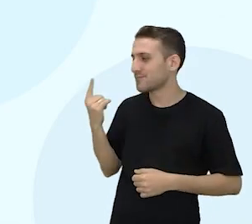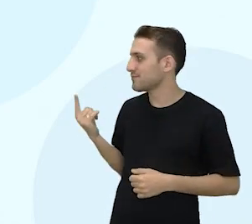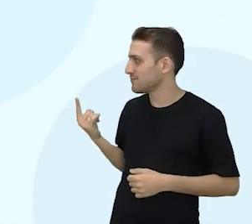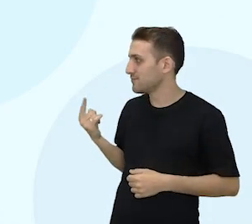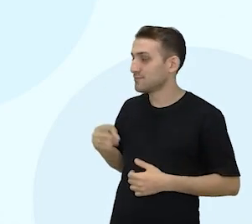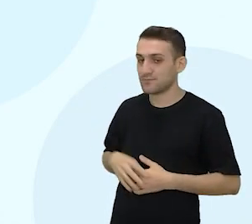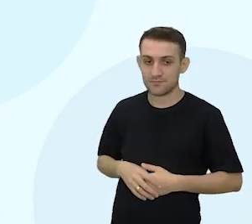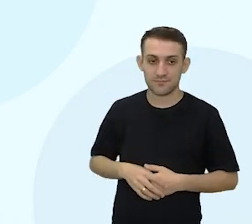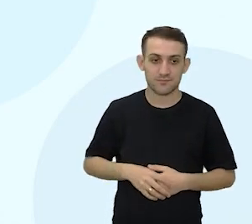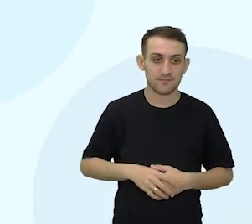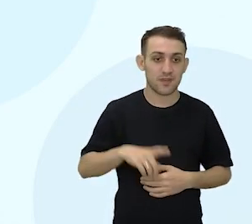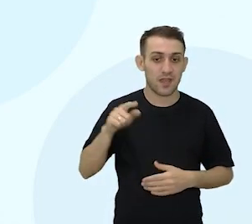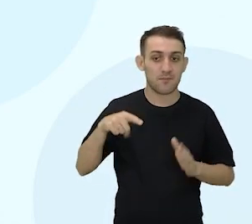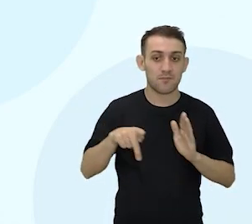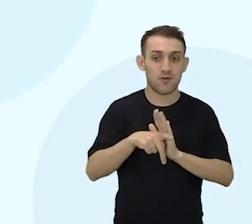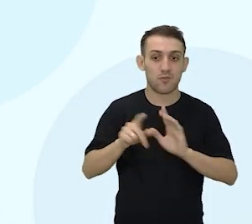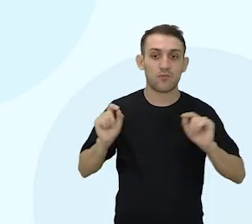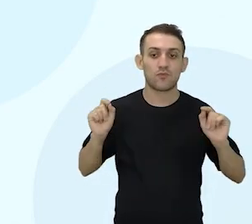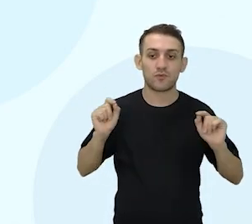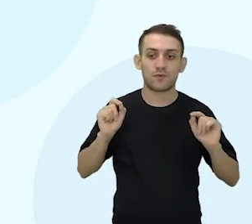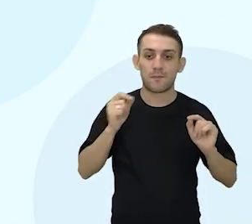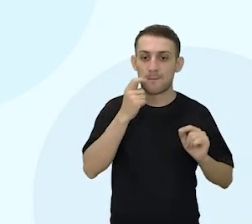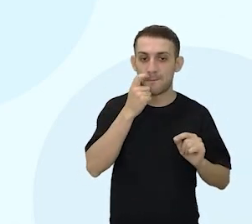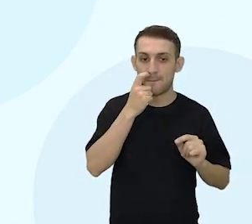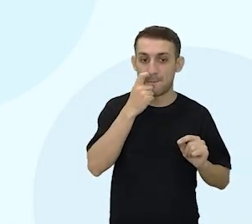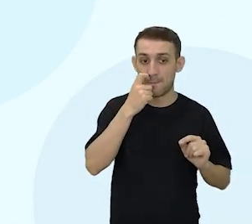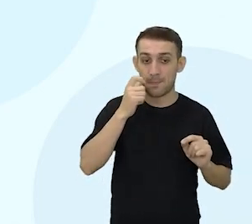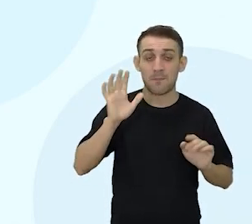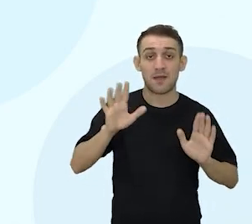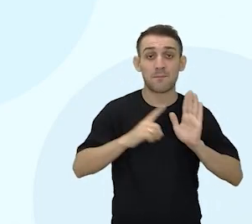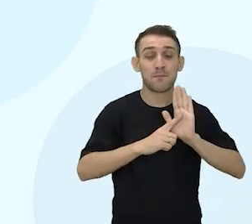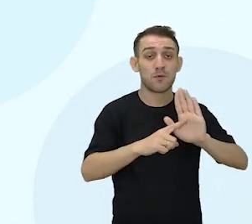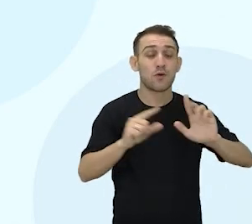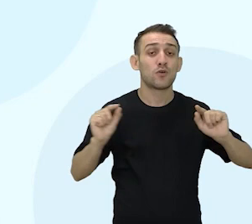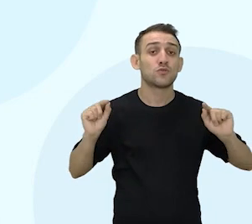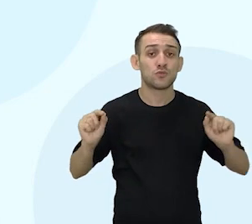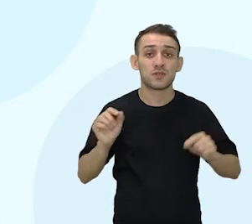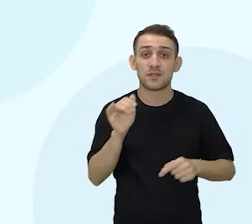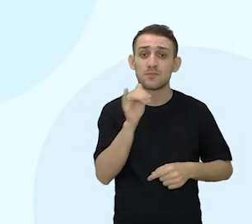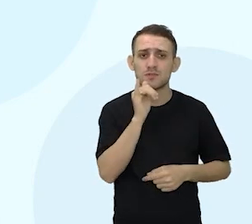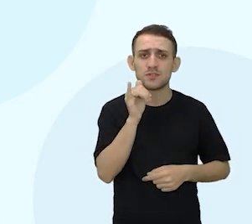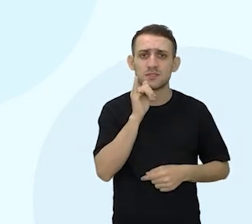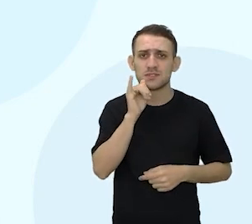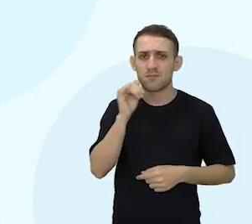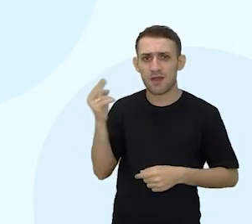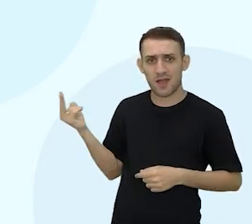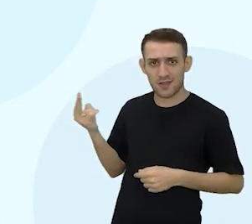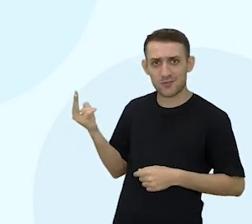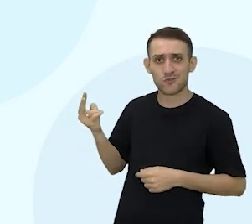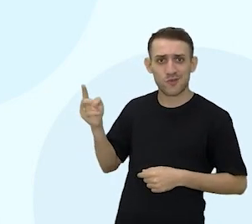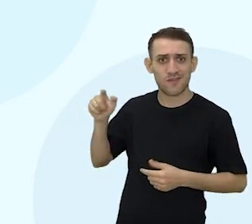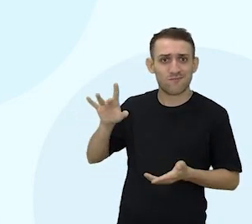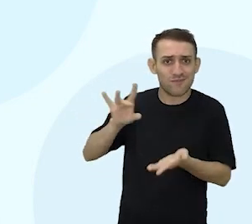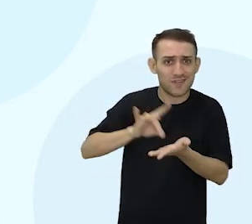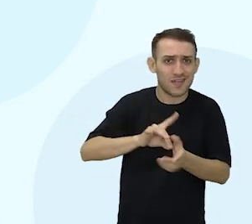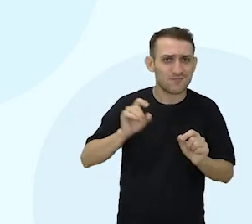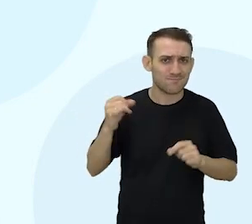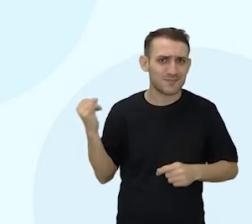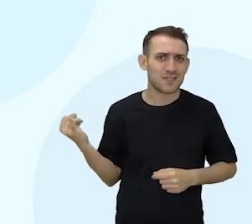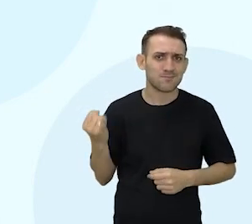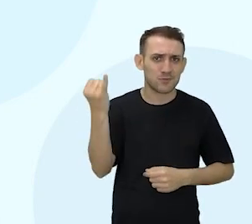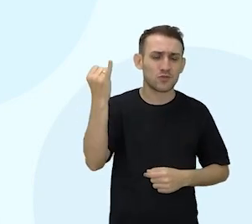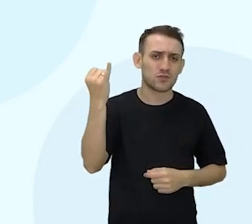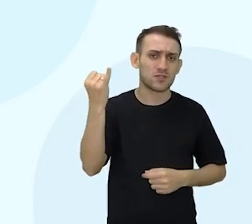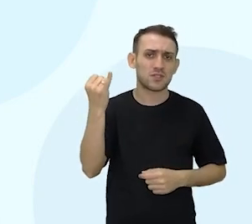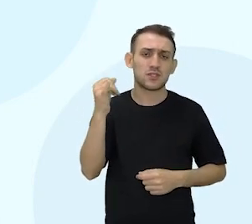é ilustrativa, né, tal, mas mostra aí que elas são extremamente importantes aí,